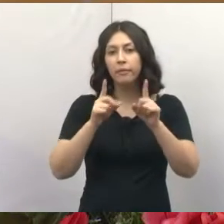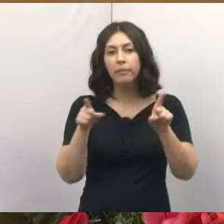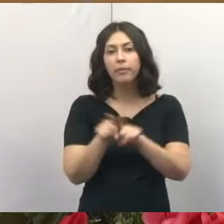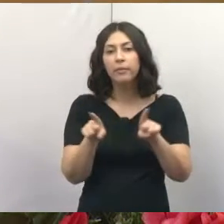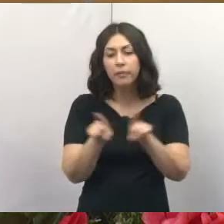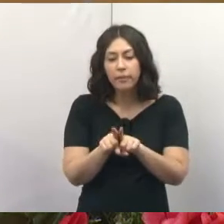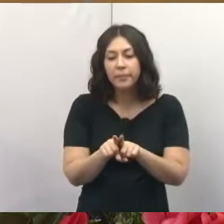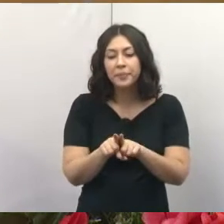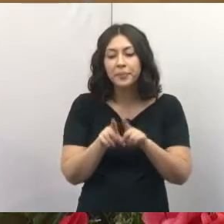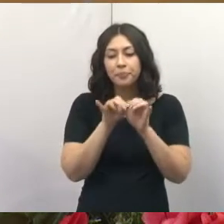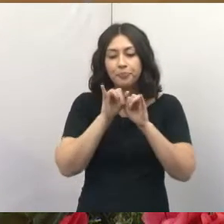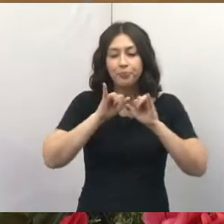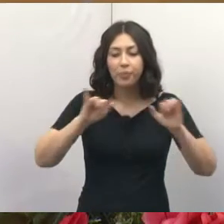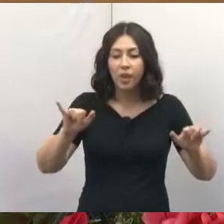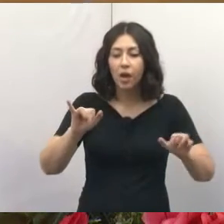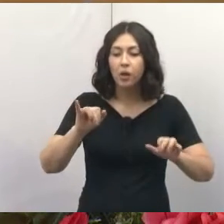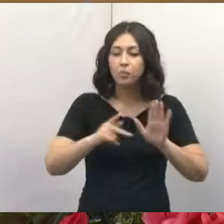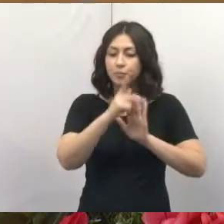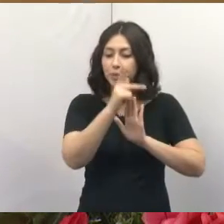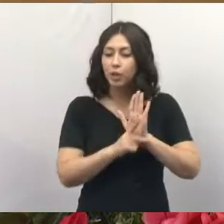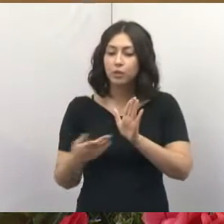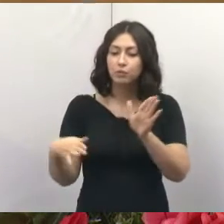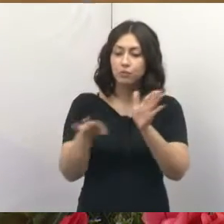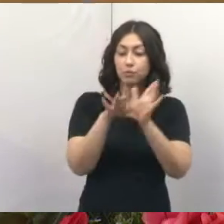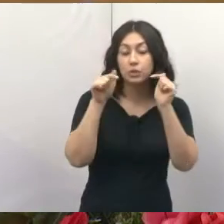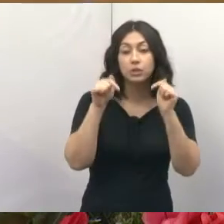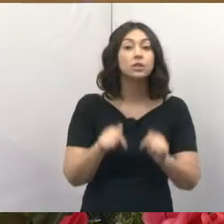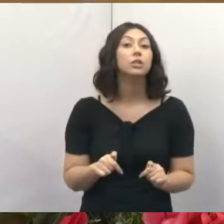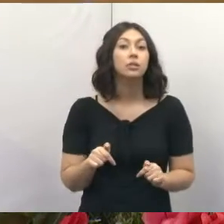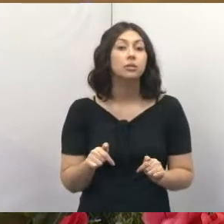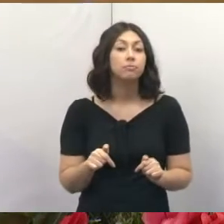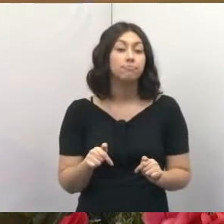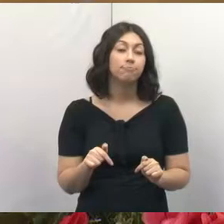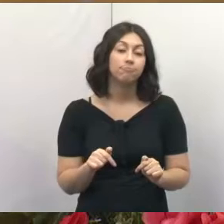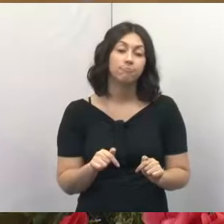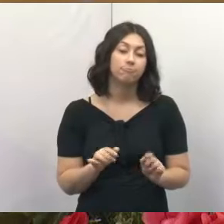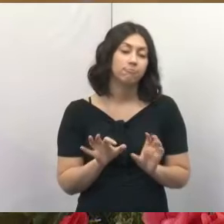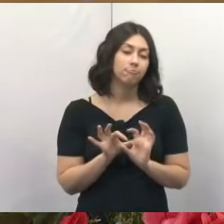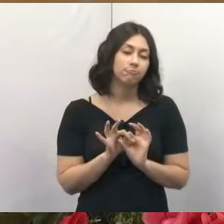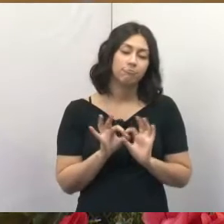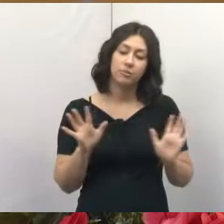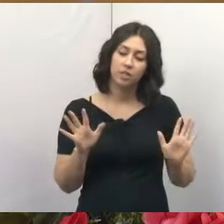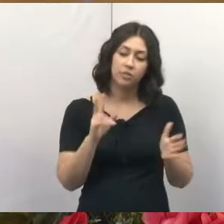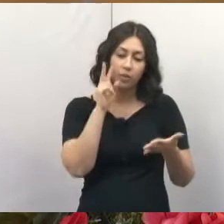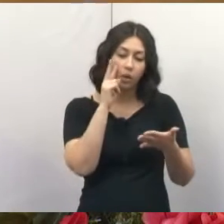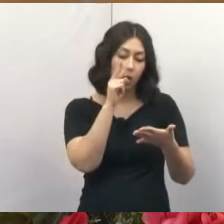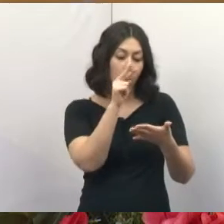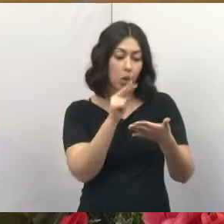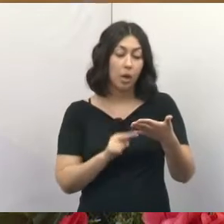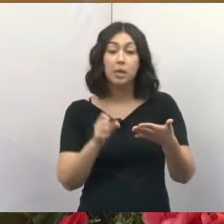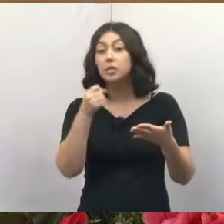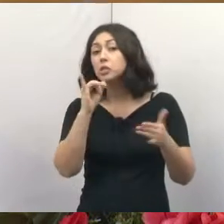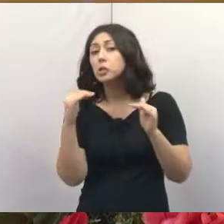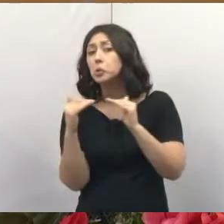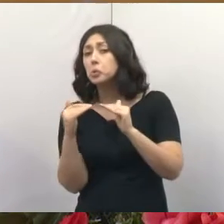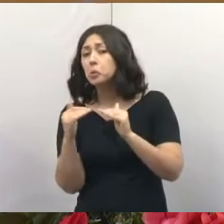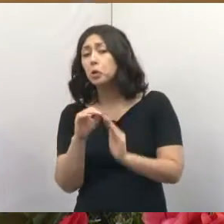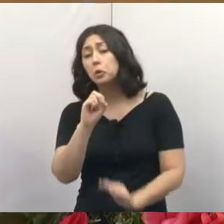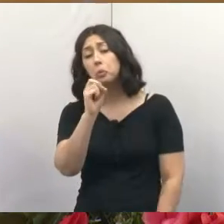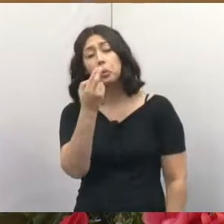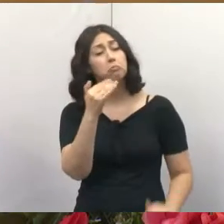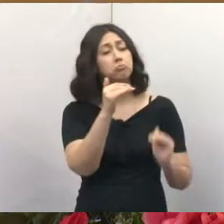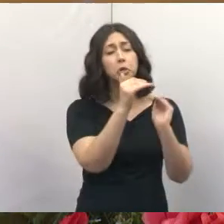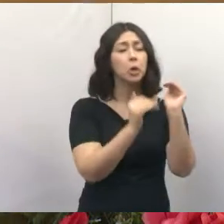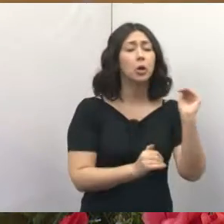mesmo tempo, também dizer que o projeto veio para essa casa e cabe qualquer vereador, o vereador está analisando se concorda ou não com a proposta,